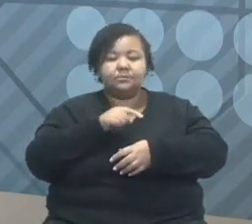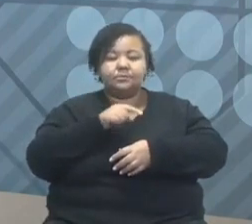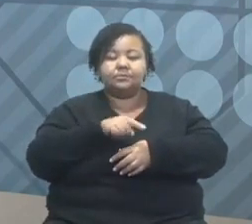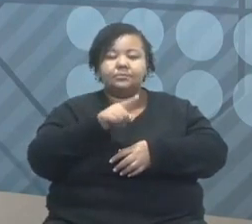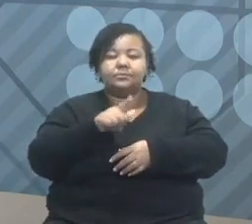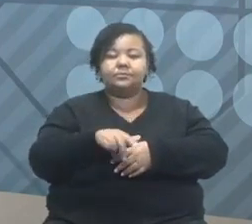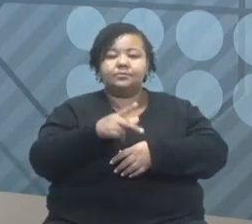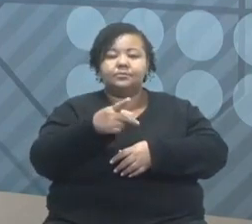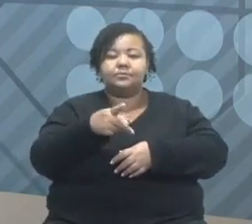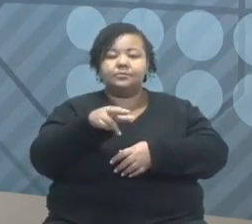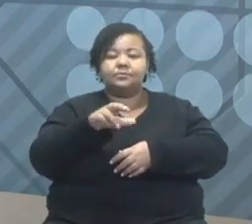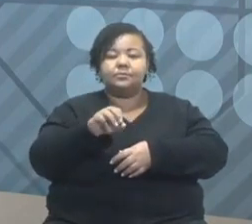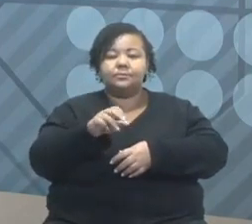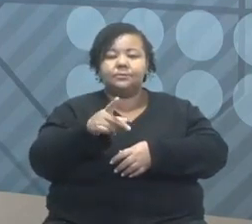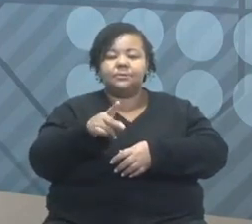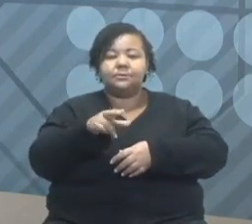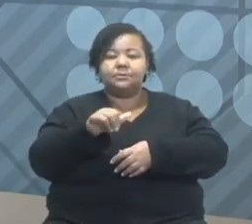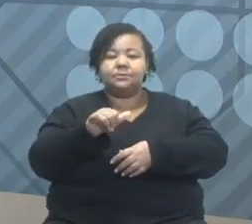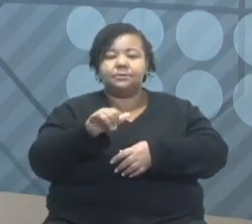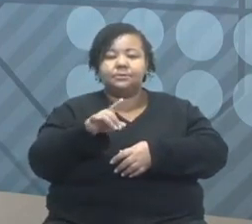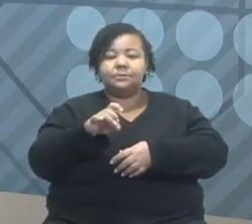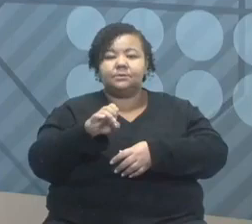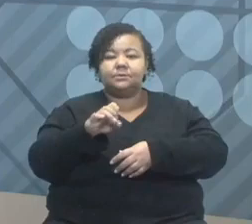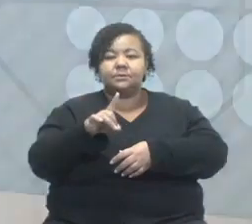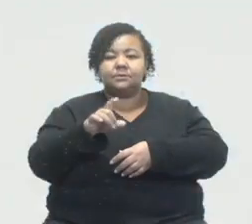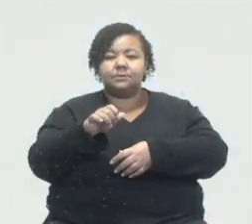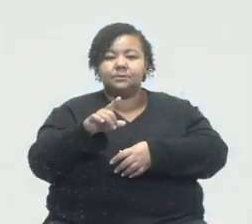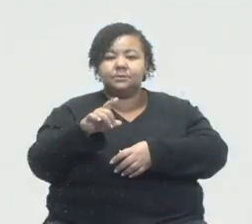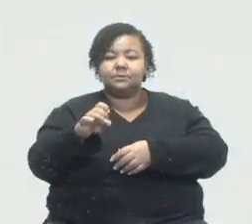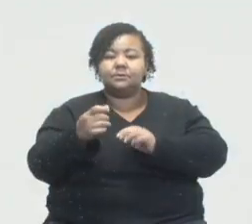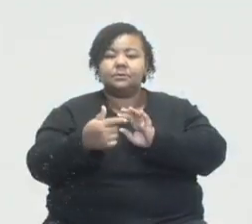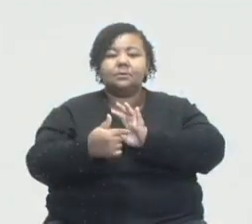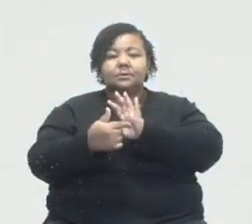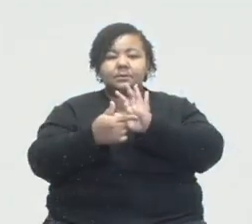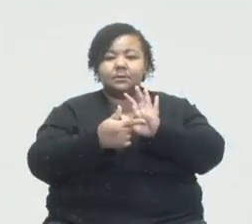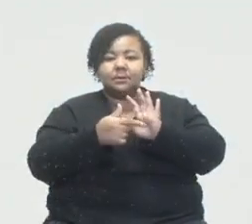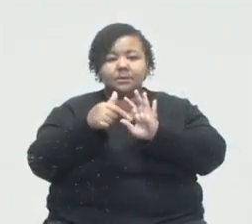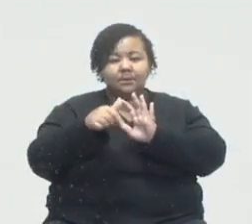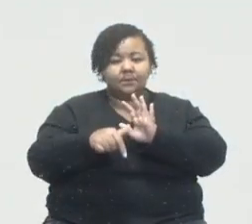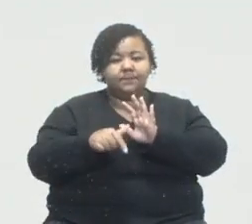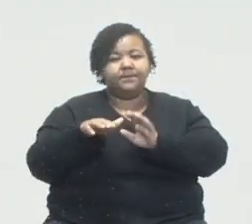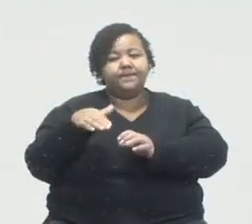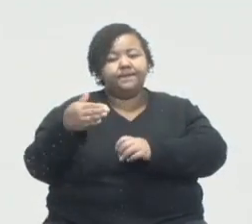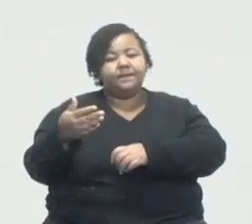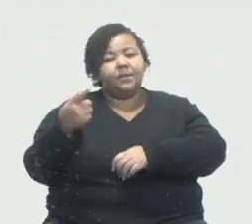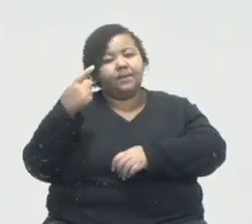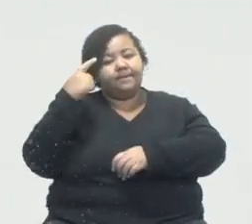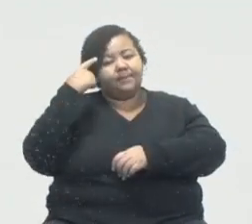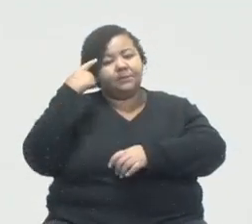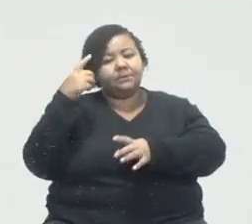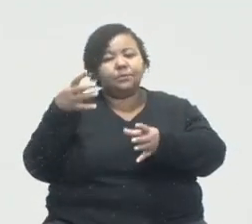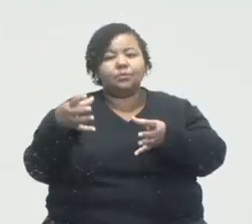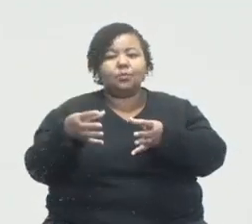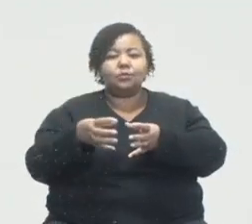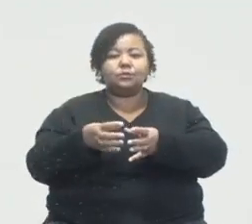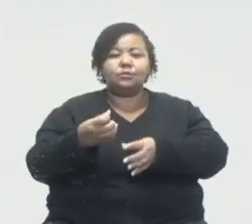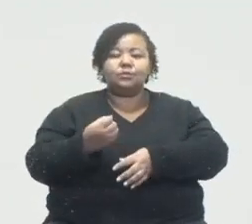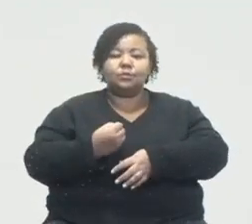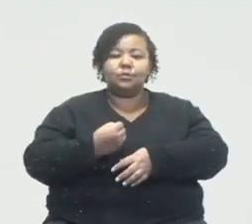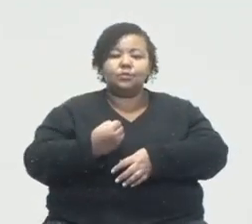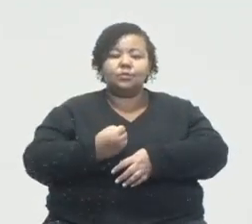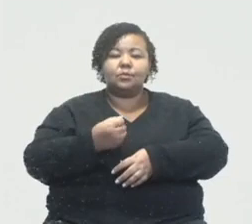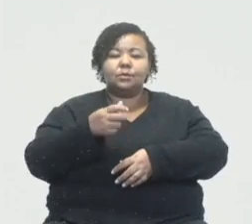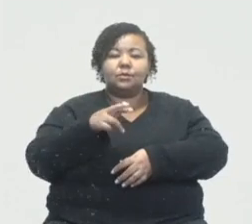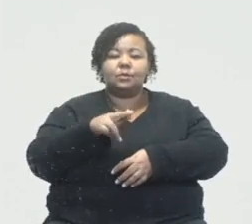essas propriedades, axiomas que serão apresentados aqui. Então, continuando. Então, pensando lá no conjunto dos números reais,